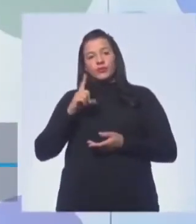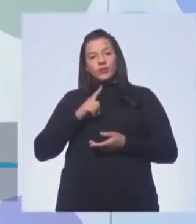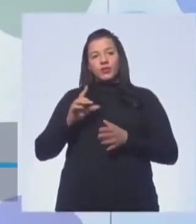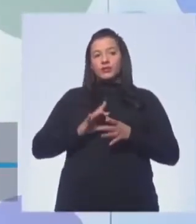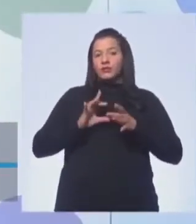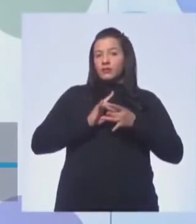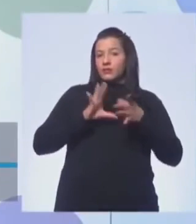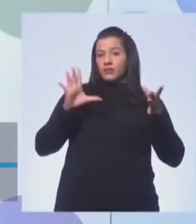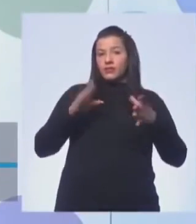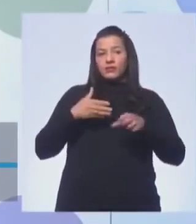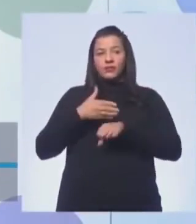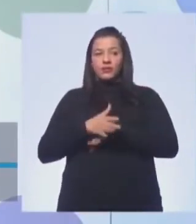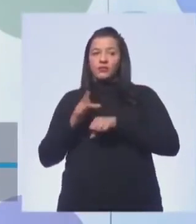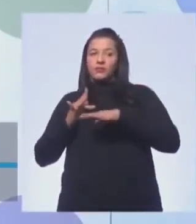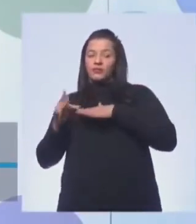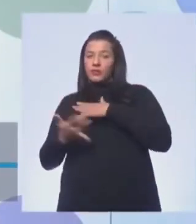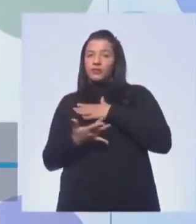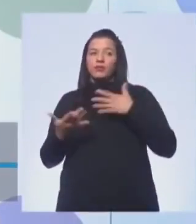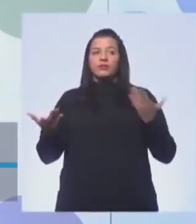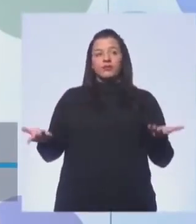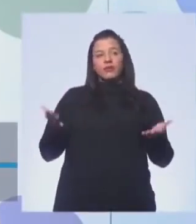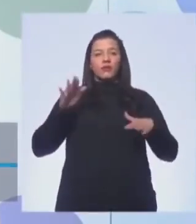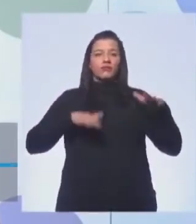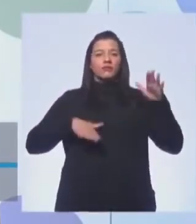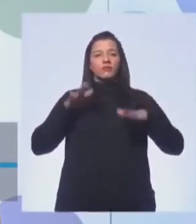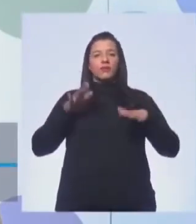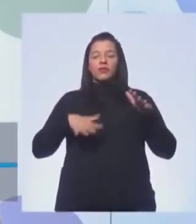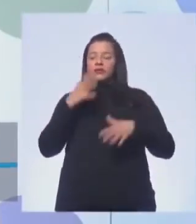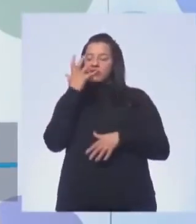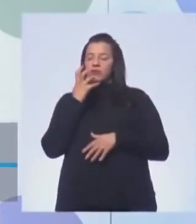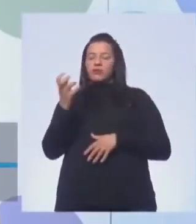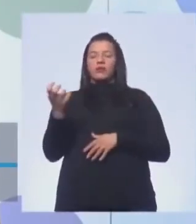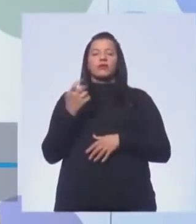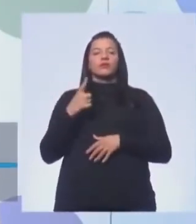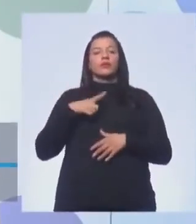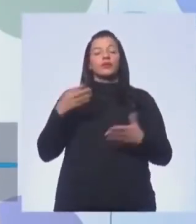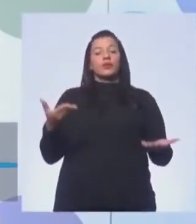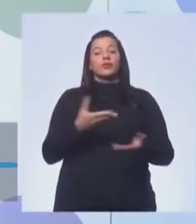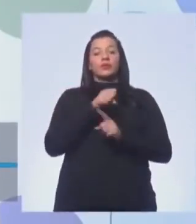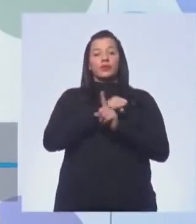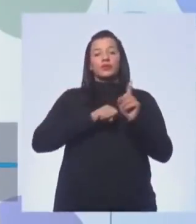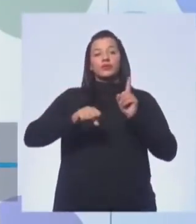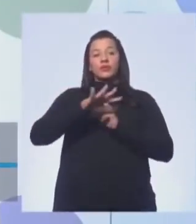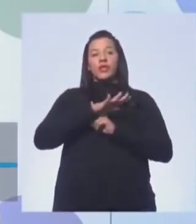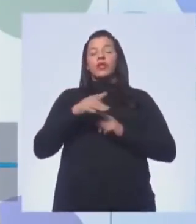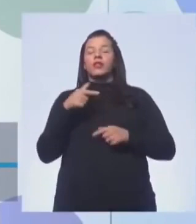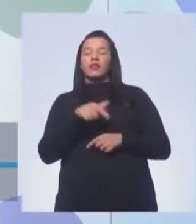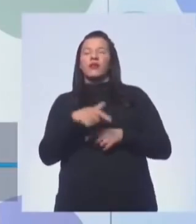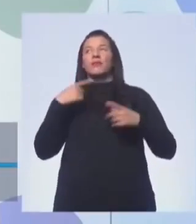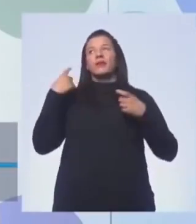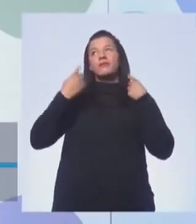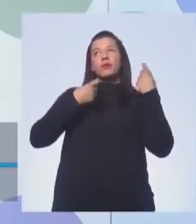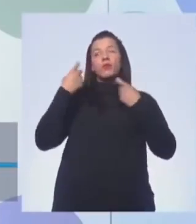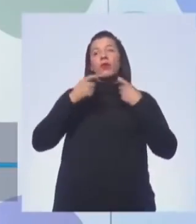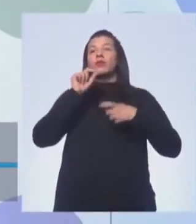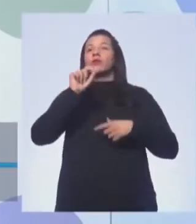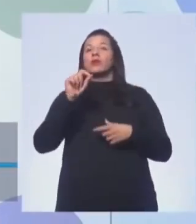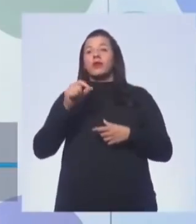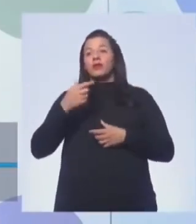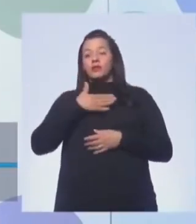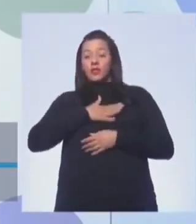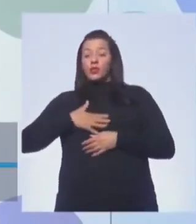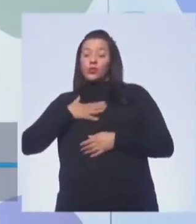Mas tem tempo para a internet, né? Para ficar ali. É mais atrativo, né? Eu acho que a nossa sociedade hoje, ela está mais interessada também em ter